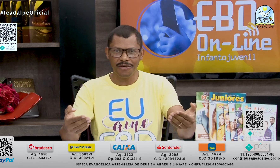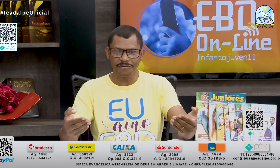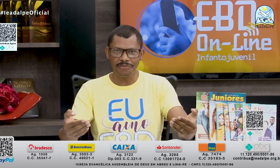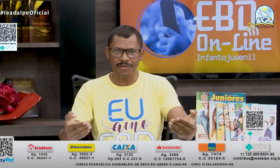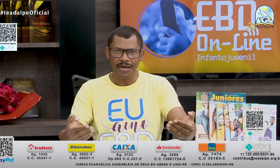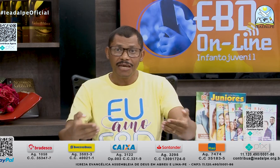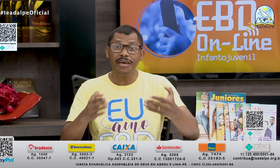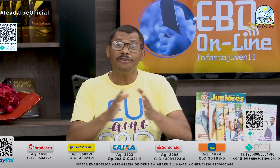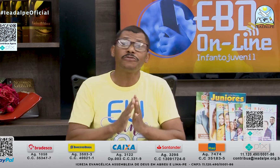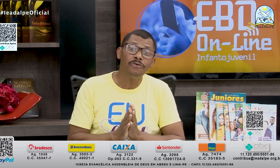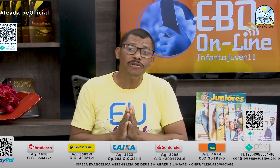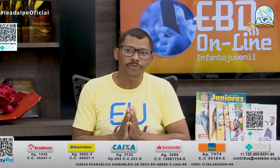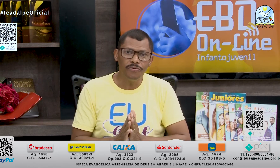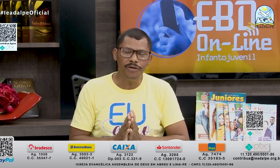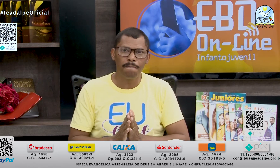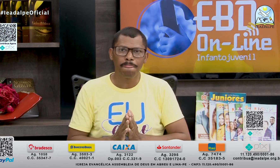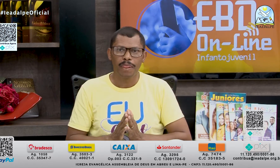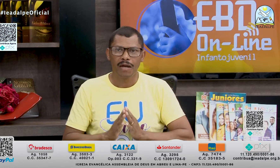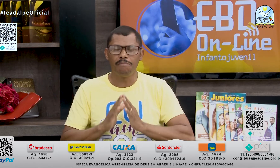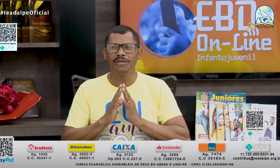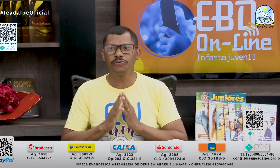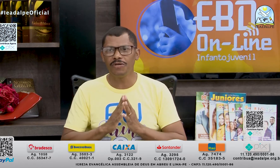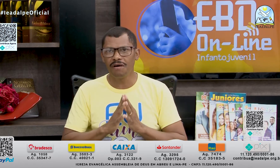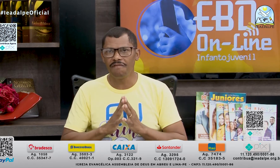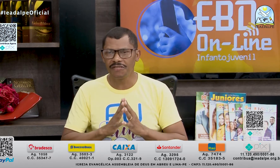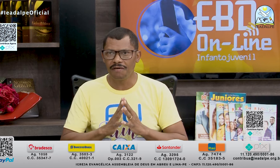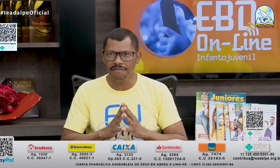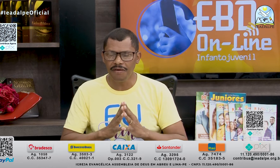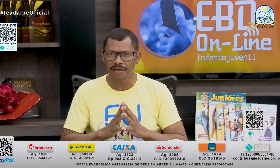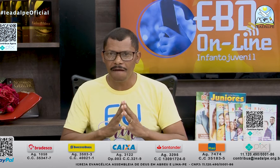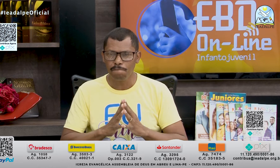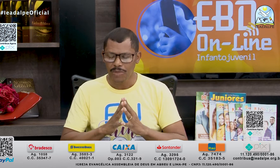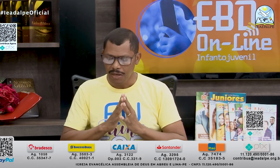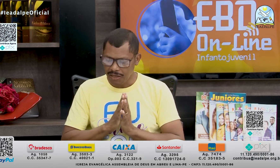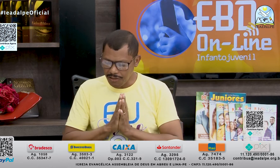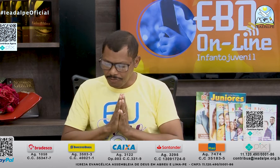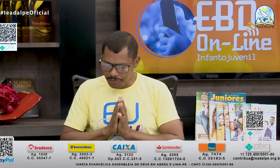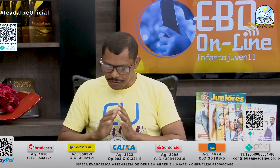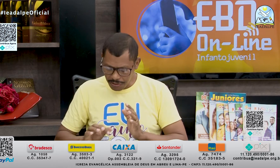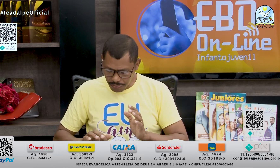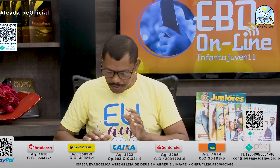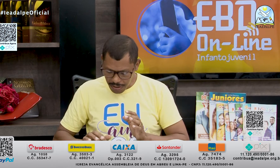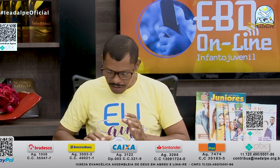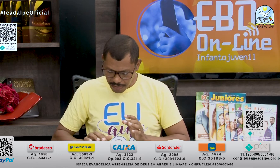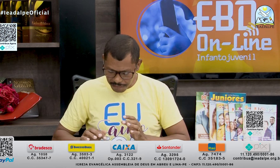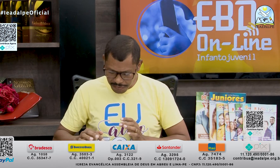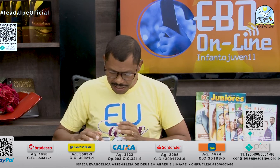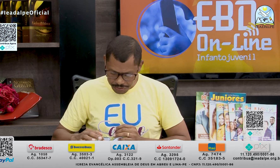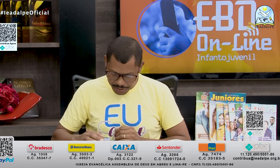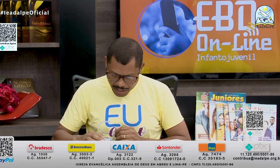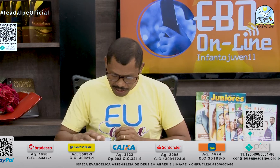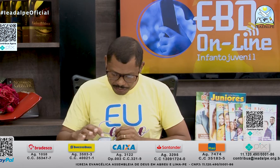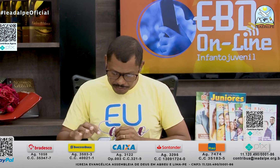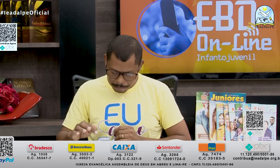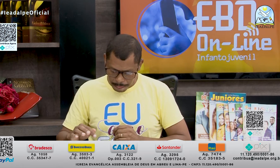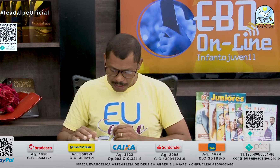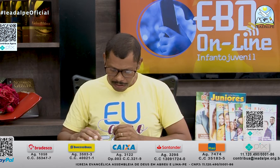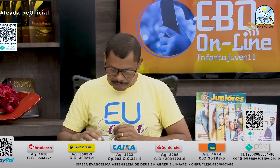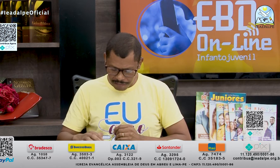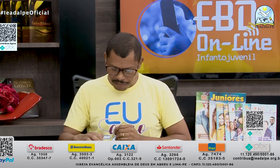hra o Senhor Jesus que Deus continue abençoando a vossa vida que Deus continue nos